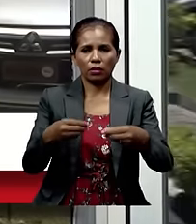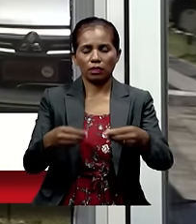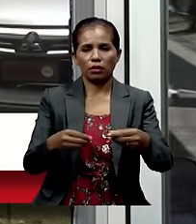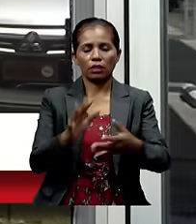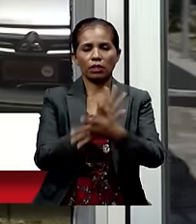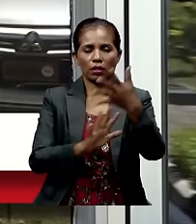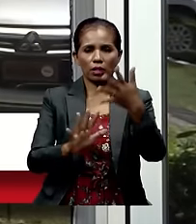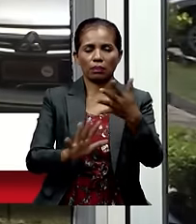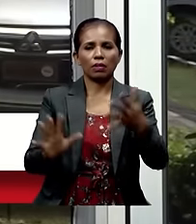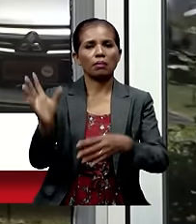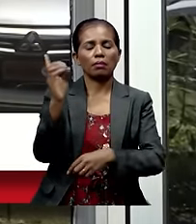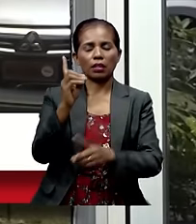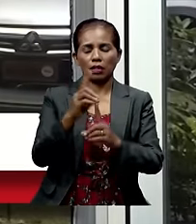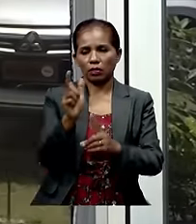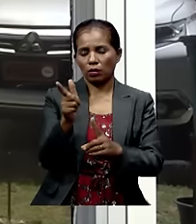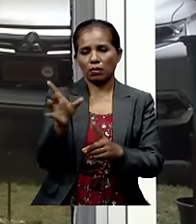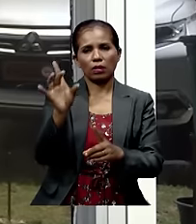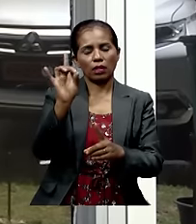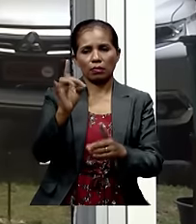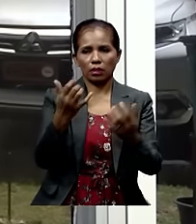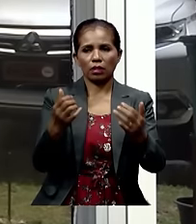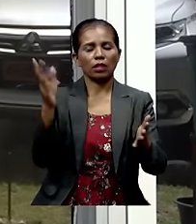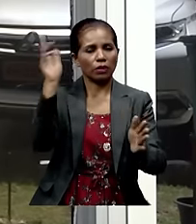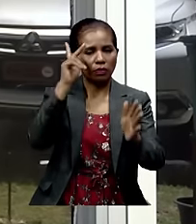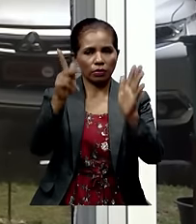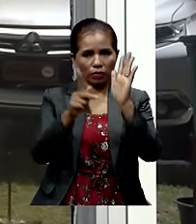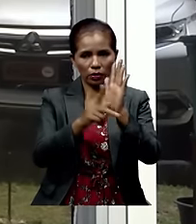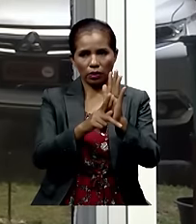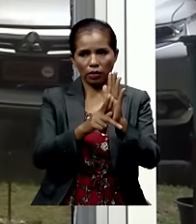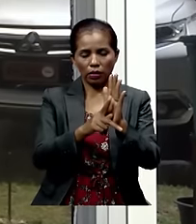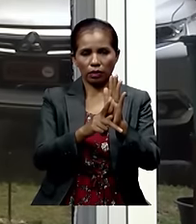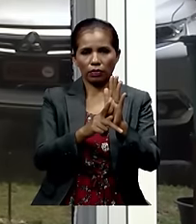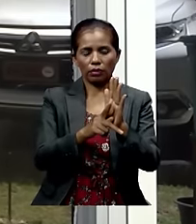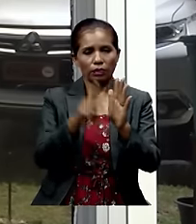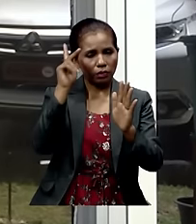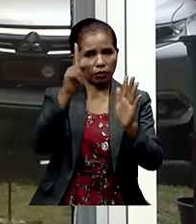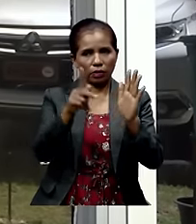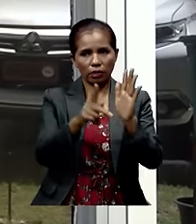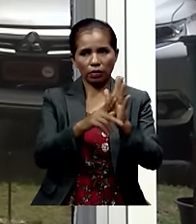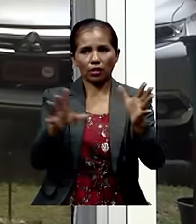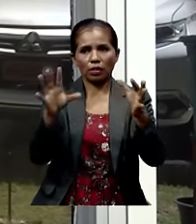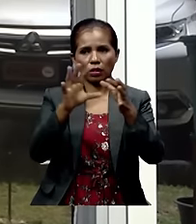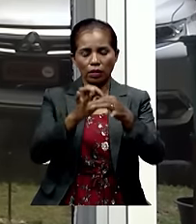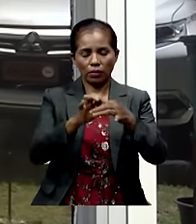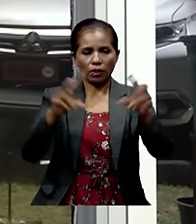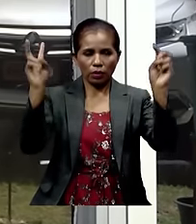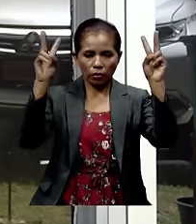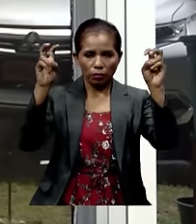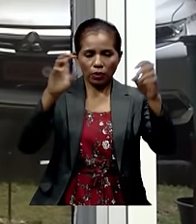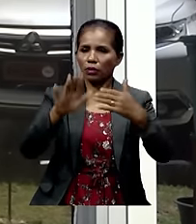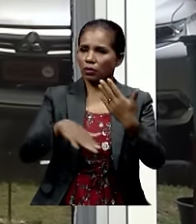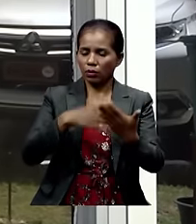comemoração de né. E a foto né, foto e de neve, a nessa liga para tema central,